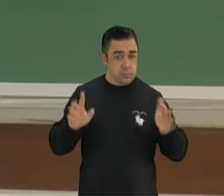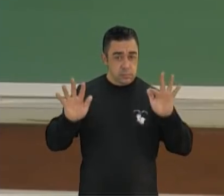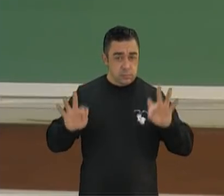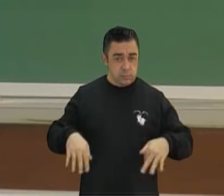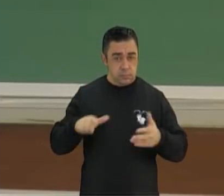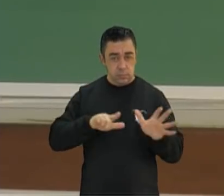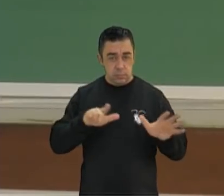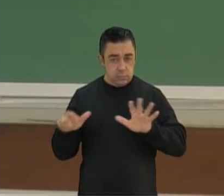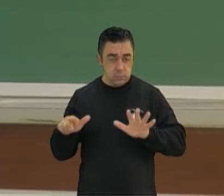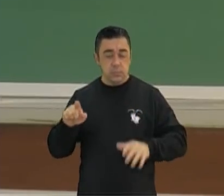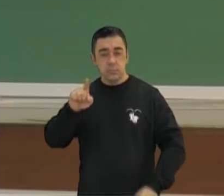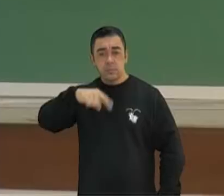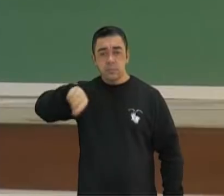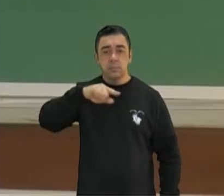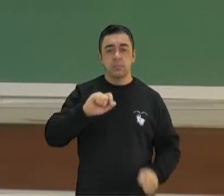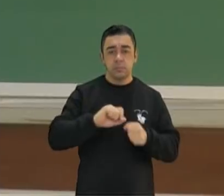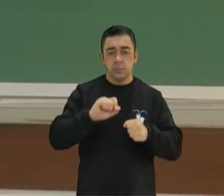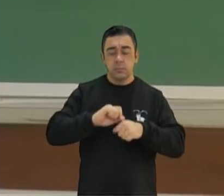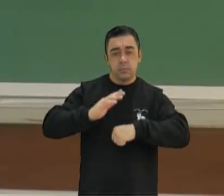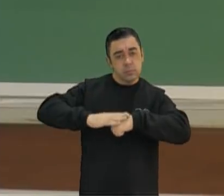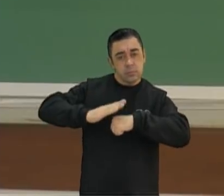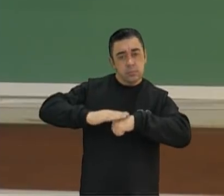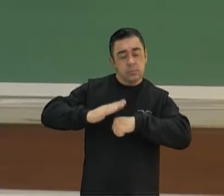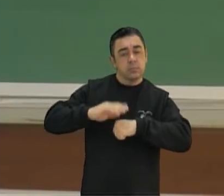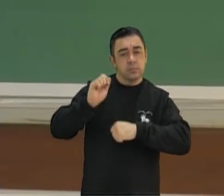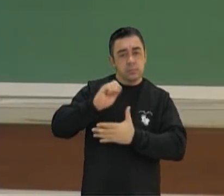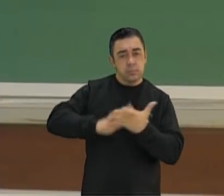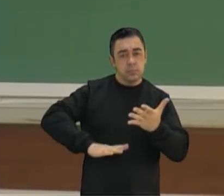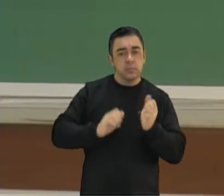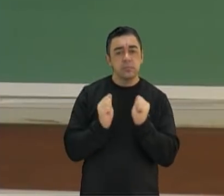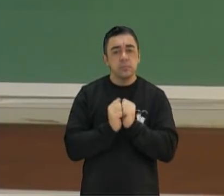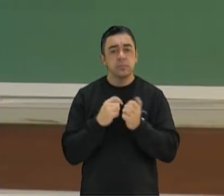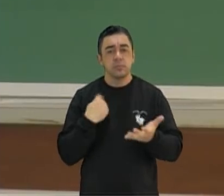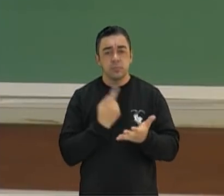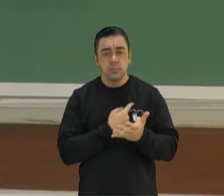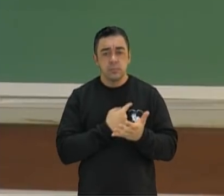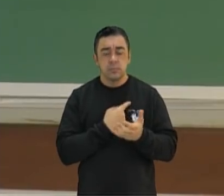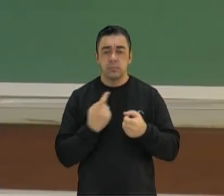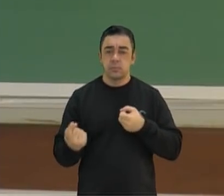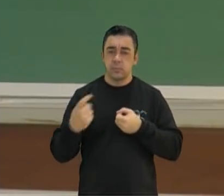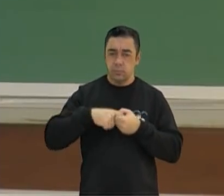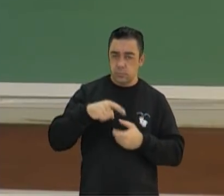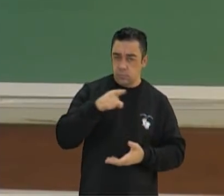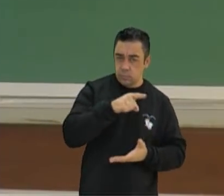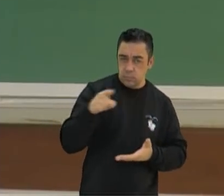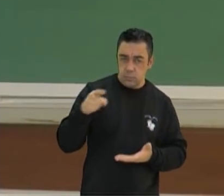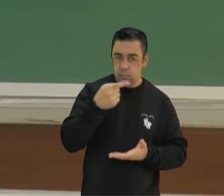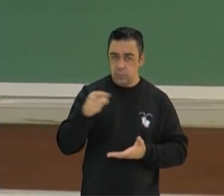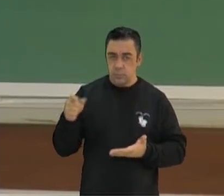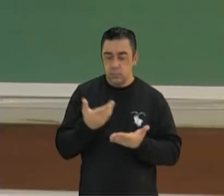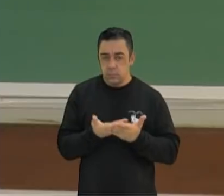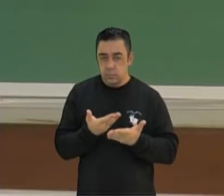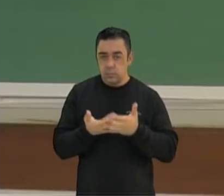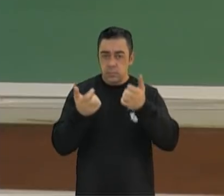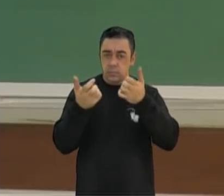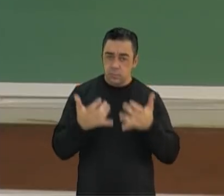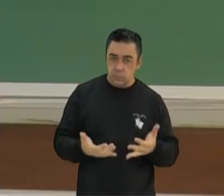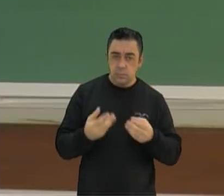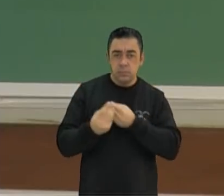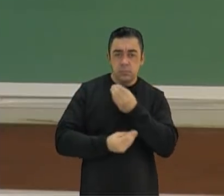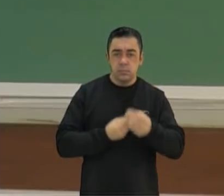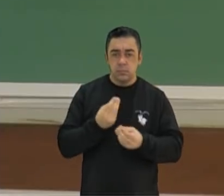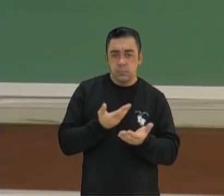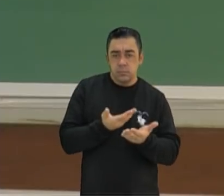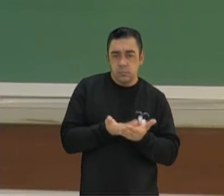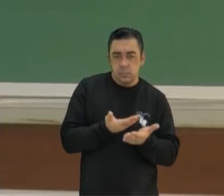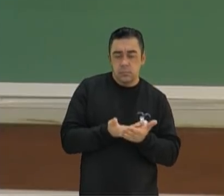semana, então, você terá uma atividade para fazer com a gente. Eu volto com você na última aula falando sobre essa